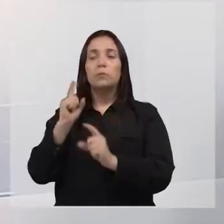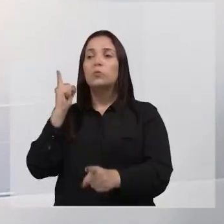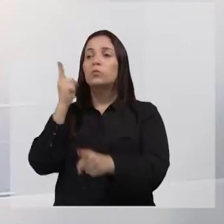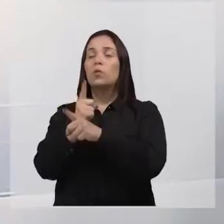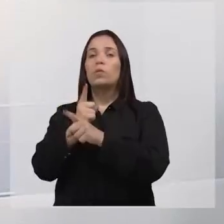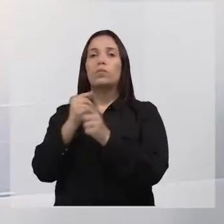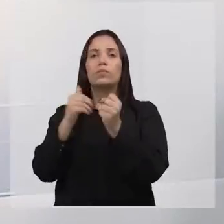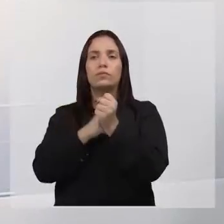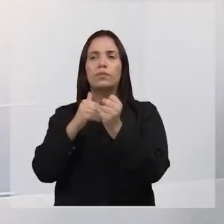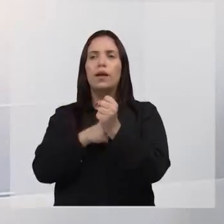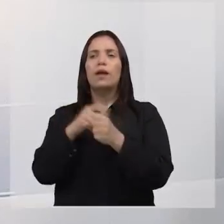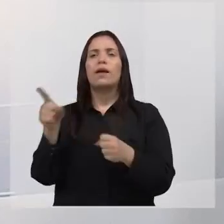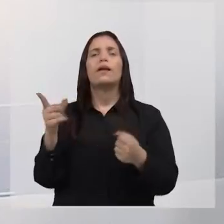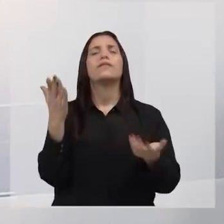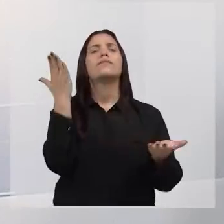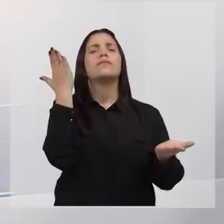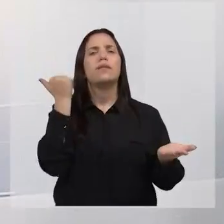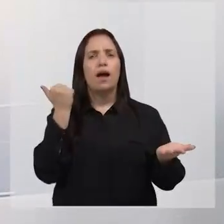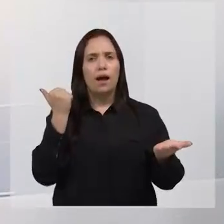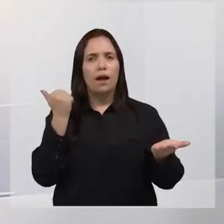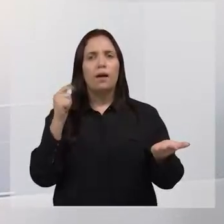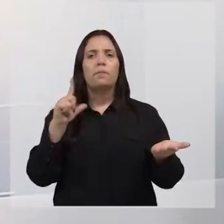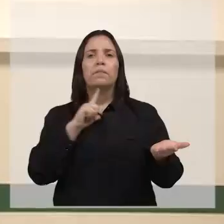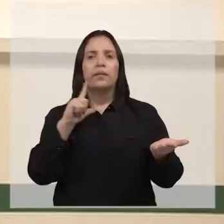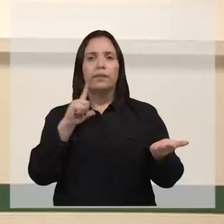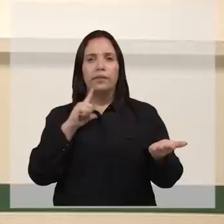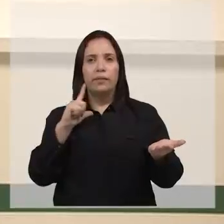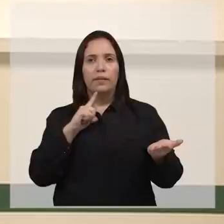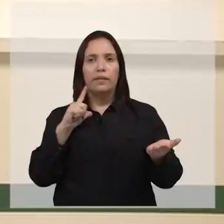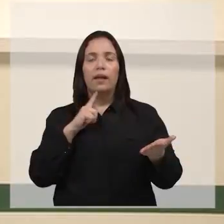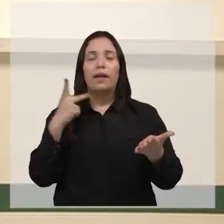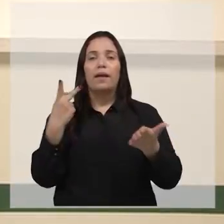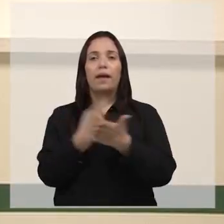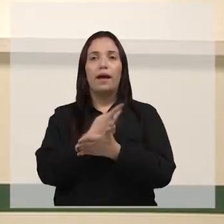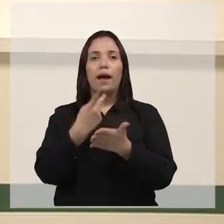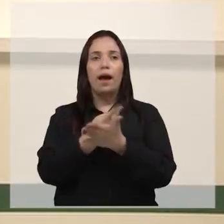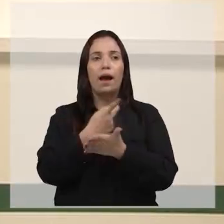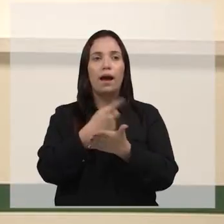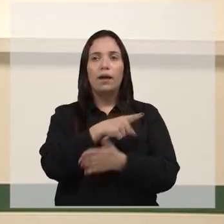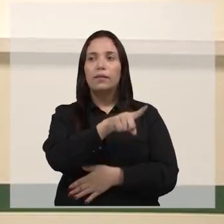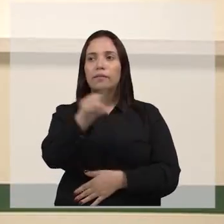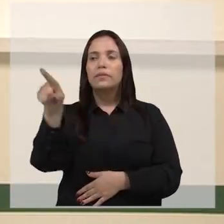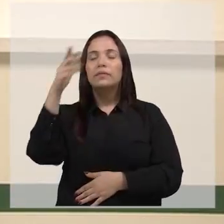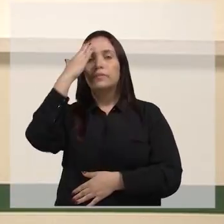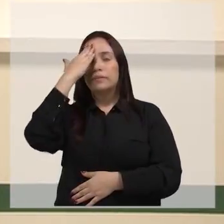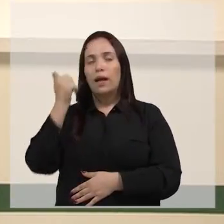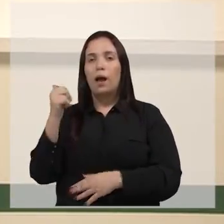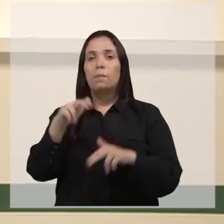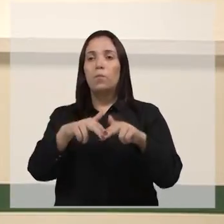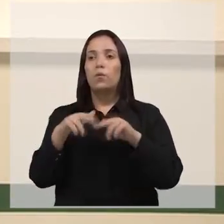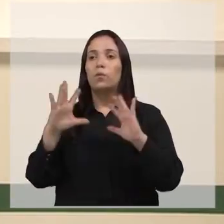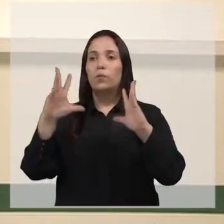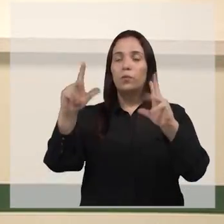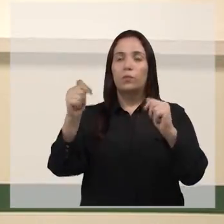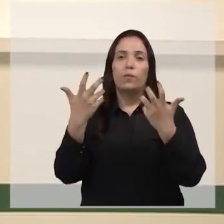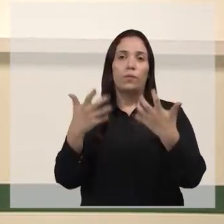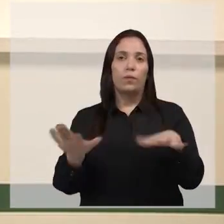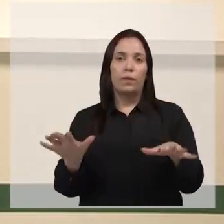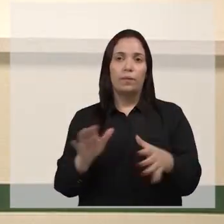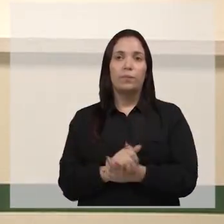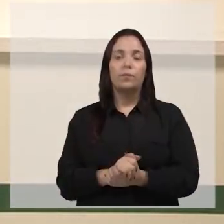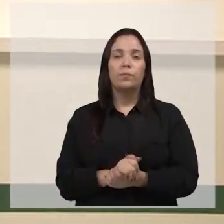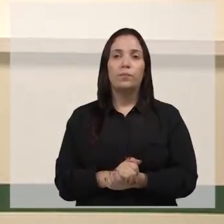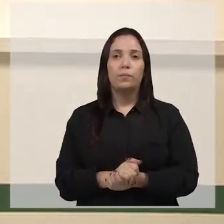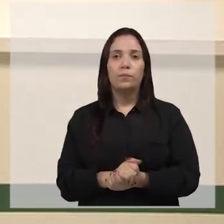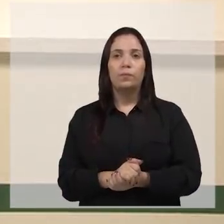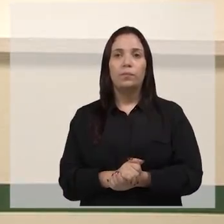Ele sabe muita coisa. Sabe, né? Sabe. Ou fez muita coisa errada e sabe muita coisa errada. Ele sabe. Ressaltando, eu